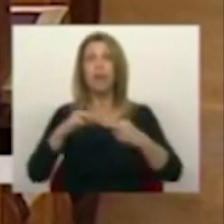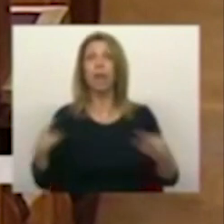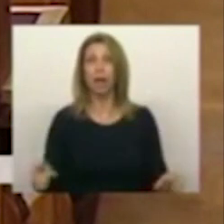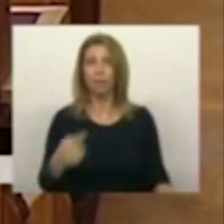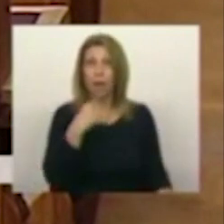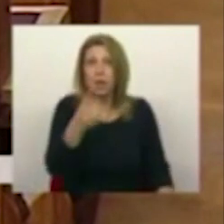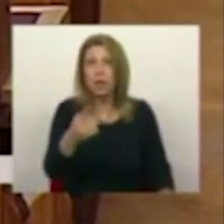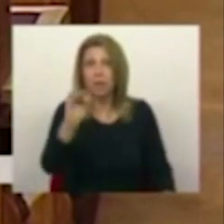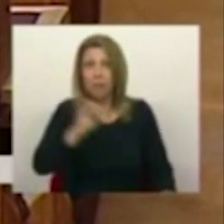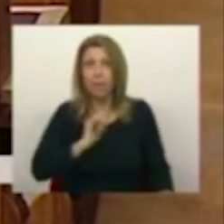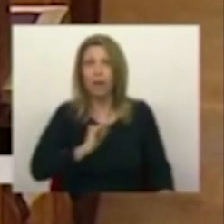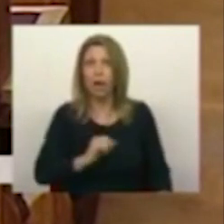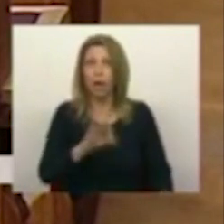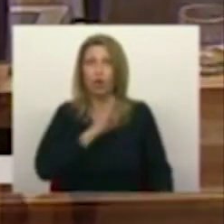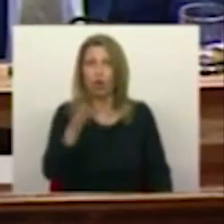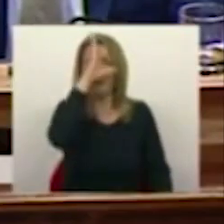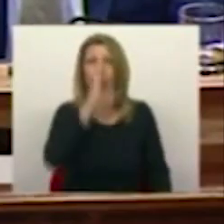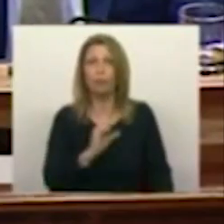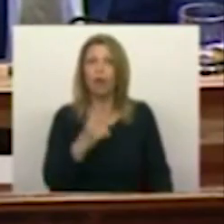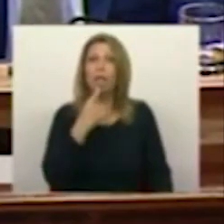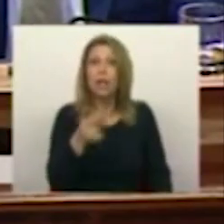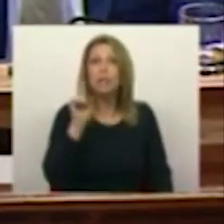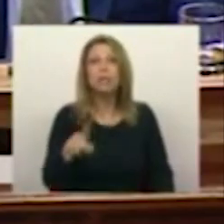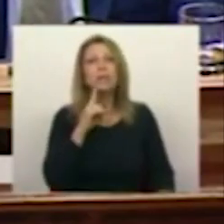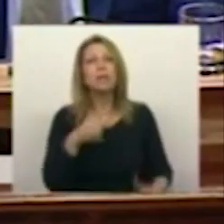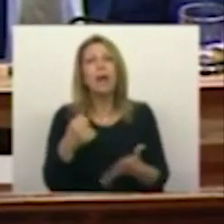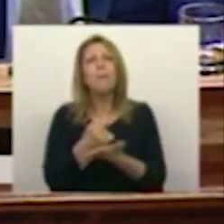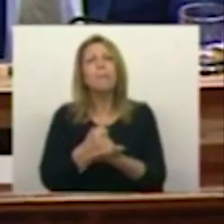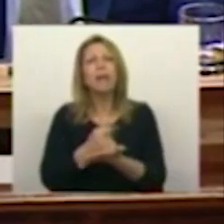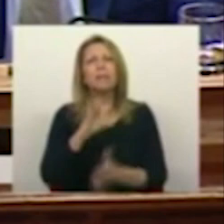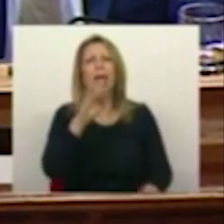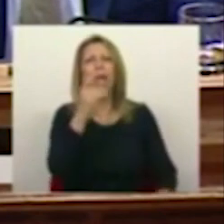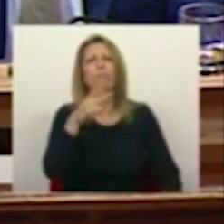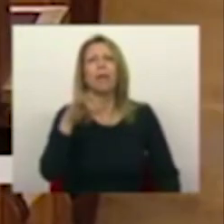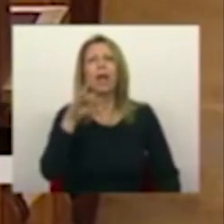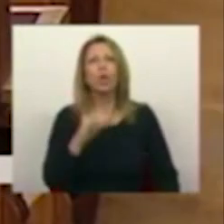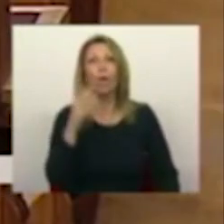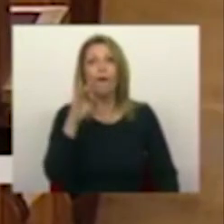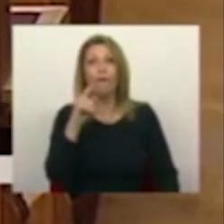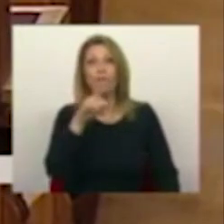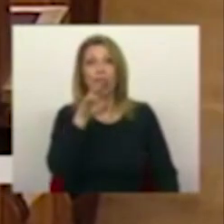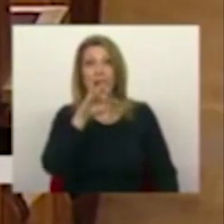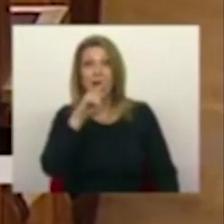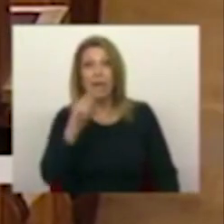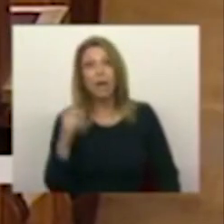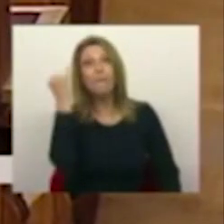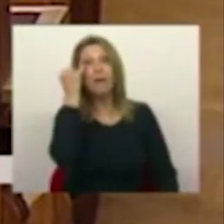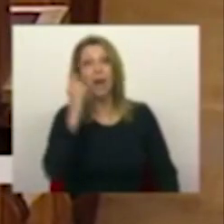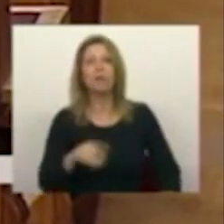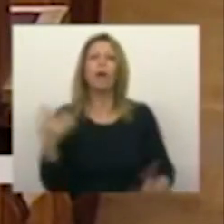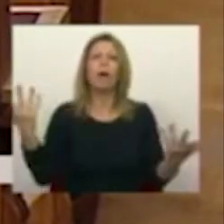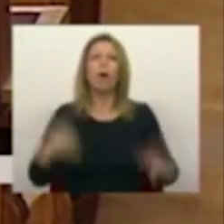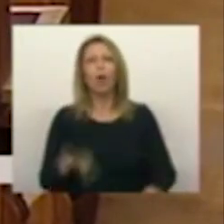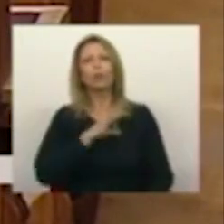terra, Sr. Primeiro-Ministro. Disse isto na Praça Cavaleiro de Ferreira, em Bragança. Estou perplexo. Ó, Sr. Primeiro-Ministro, então Vossa Excelência estava